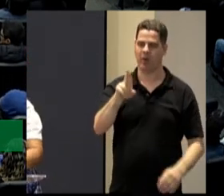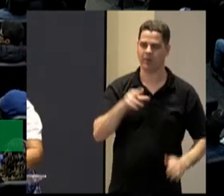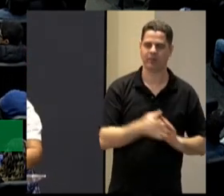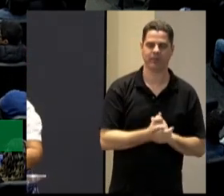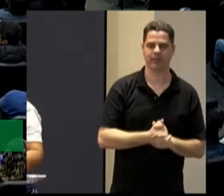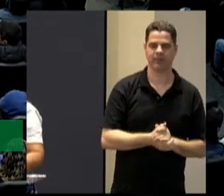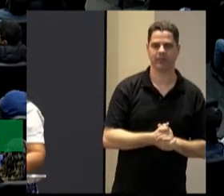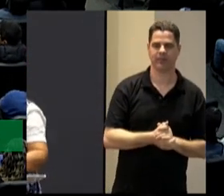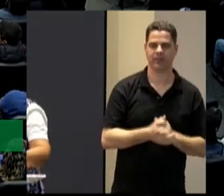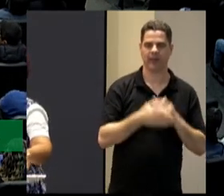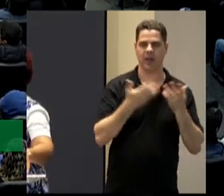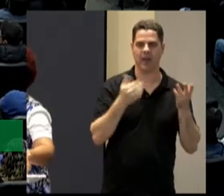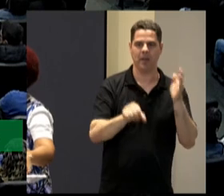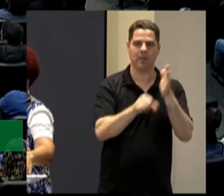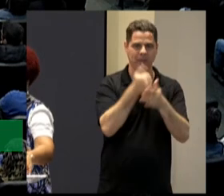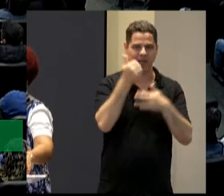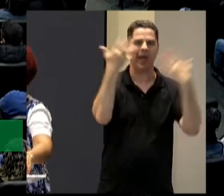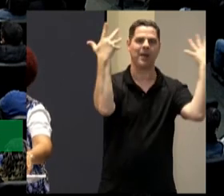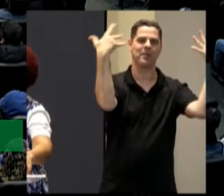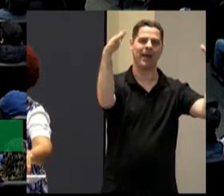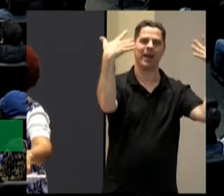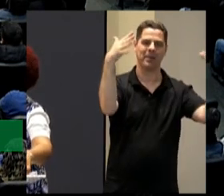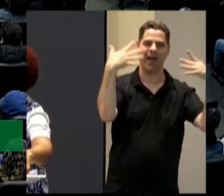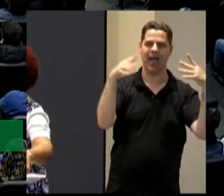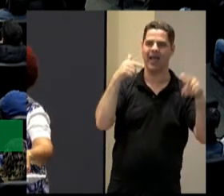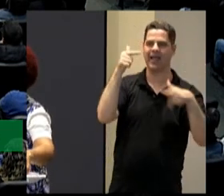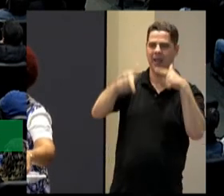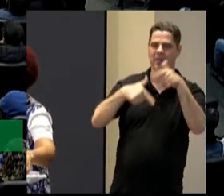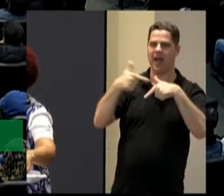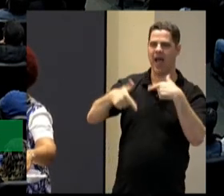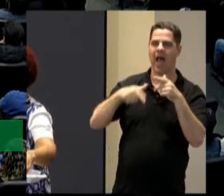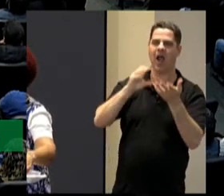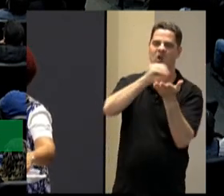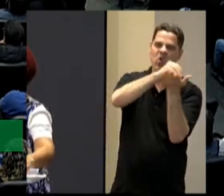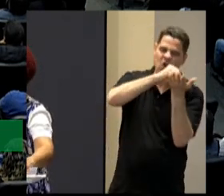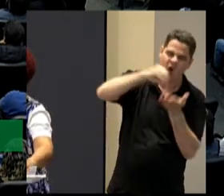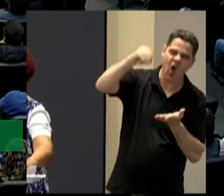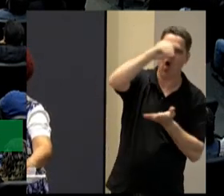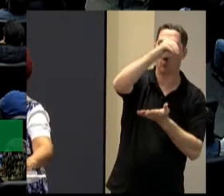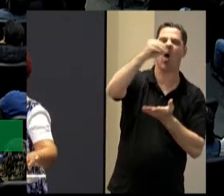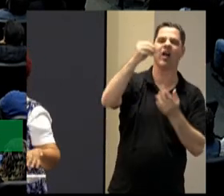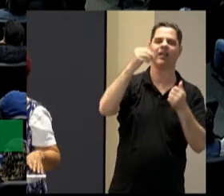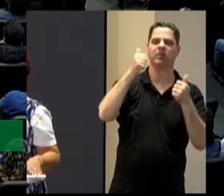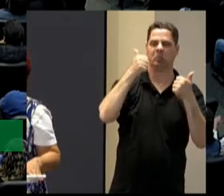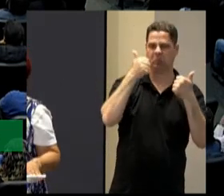Bom, primeiro parabenizar o trabalho da Escola Beatriz Souza Brito,